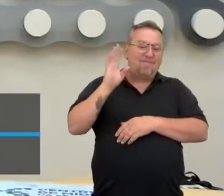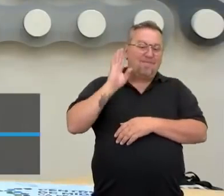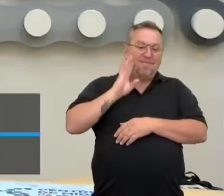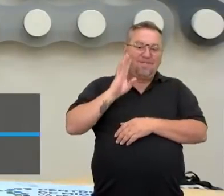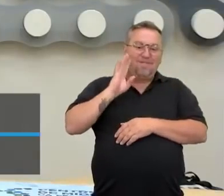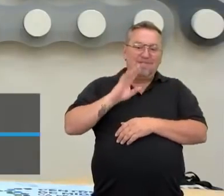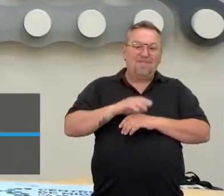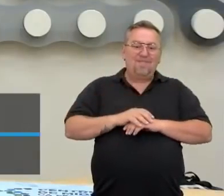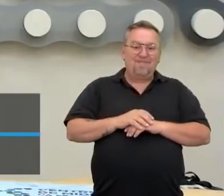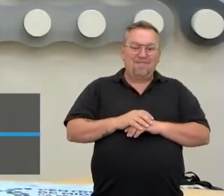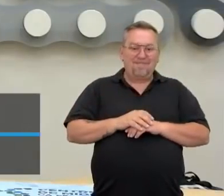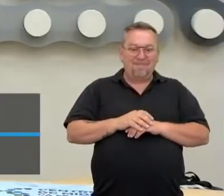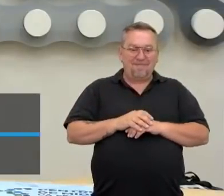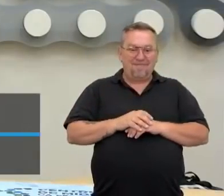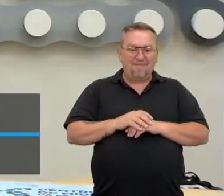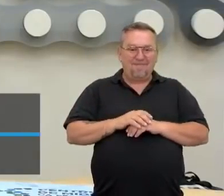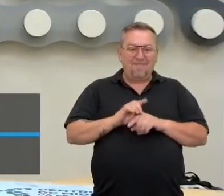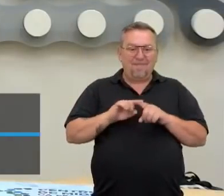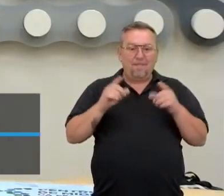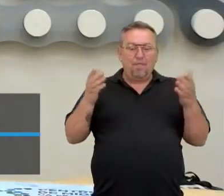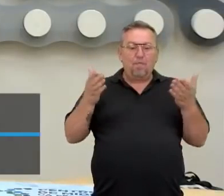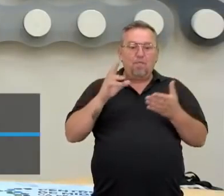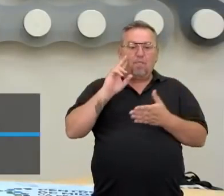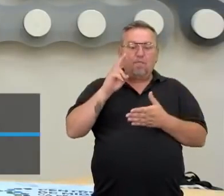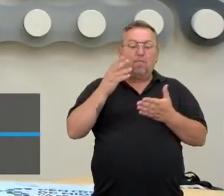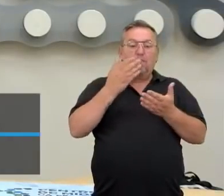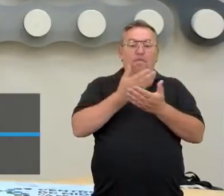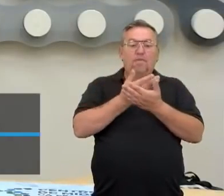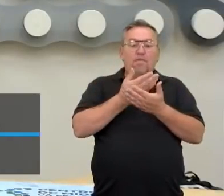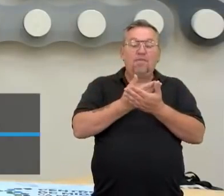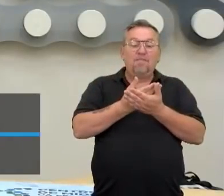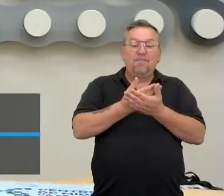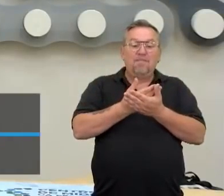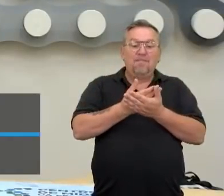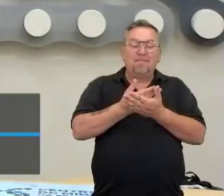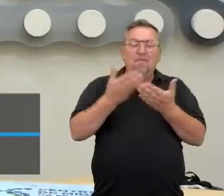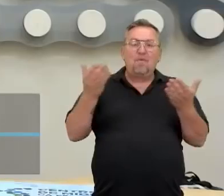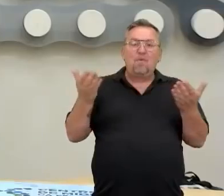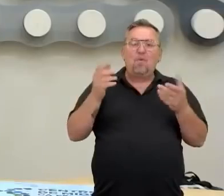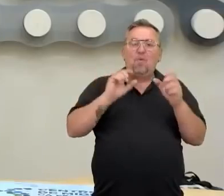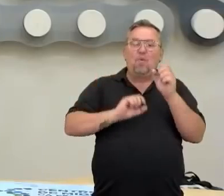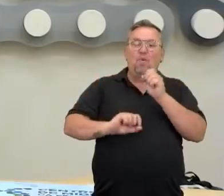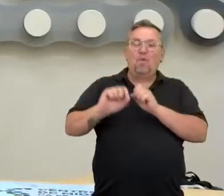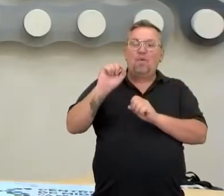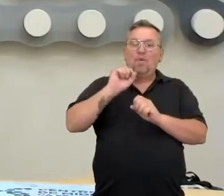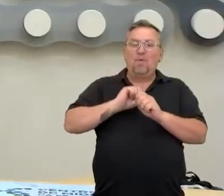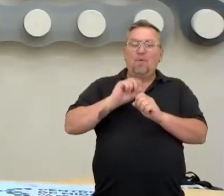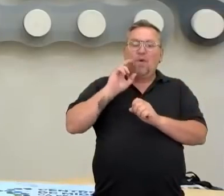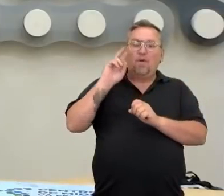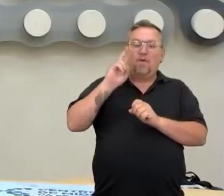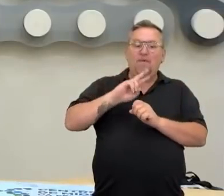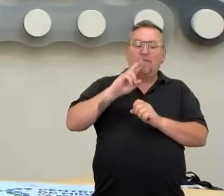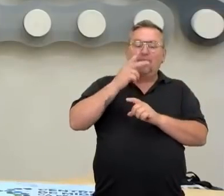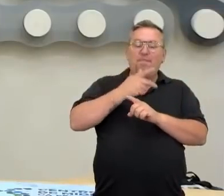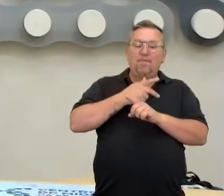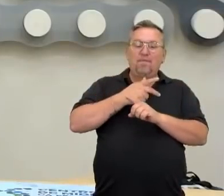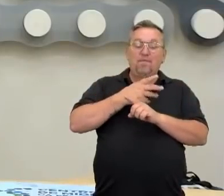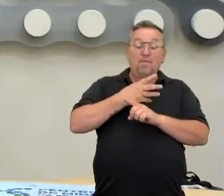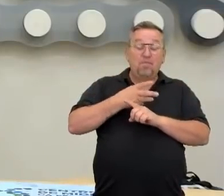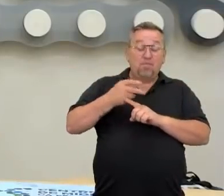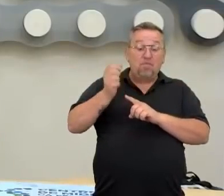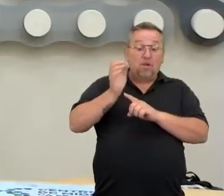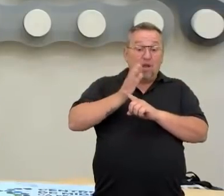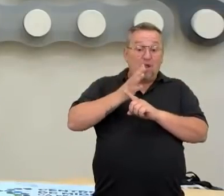muito por esse momento, tá? Então, nós vimos na aula de hoje, falamos um pouquinho sobre grafite e pedimos para vocês